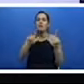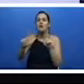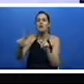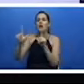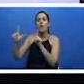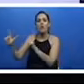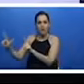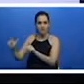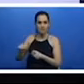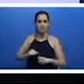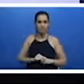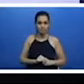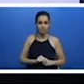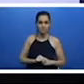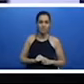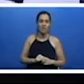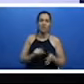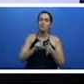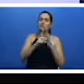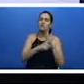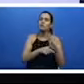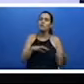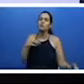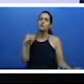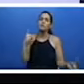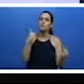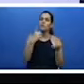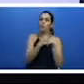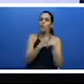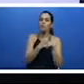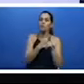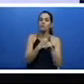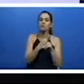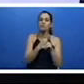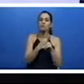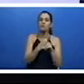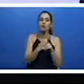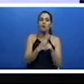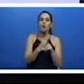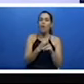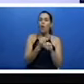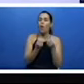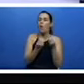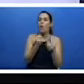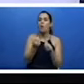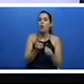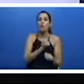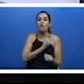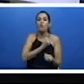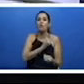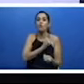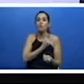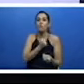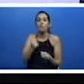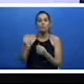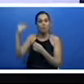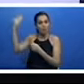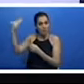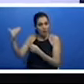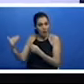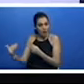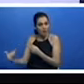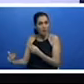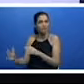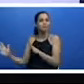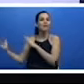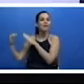Encontra qual que é a posição do termo nesse padrão aqui, que é ele que vai estar mudando. Aí você